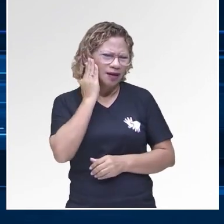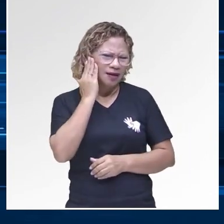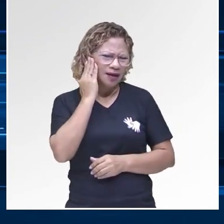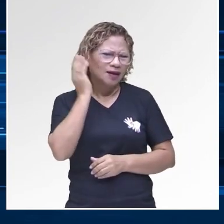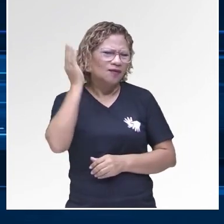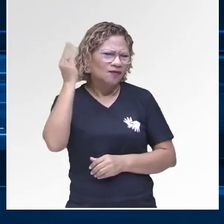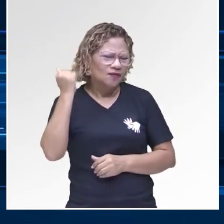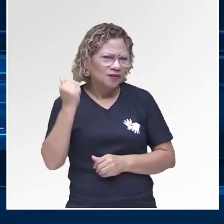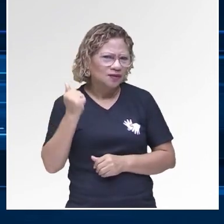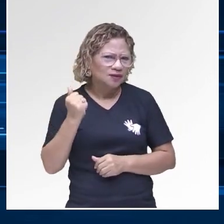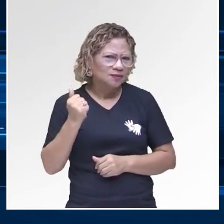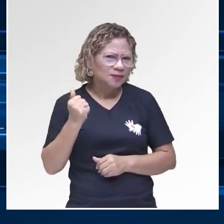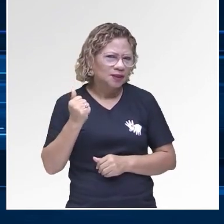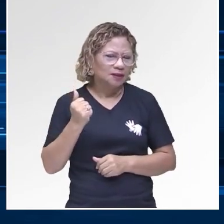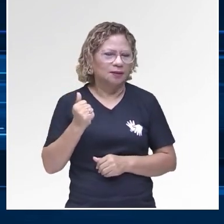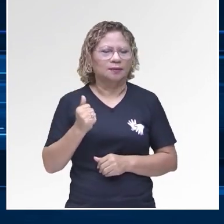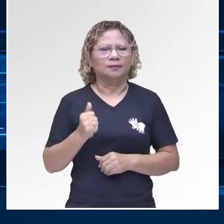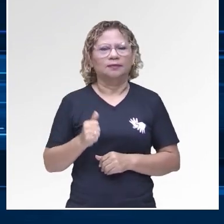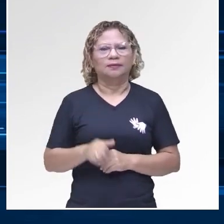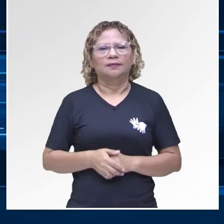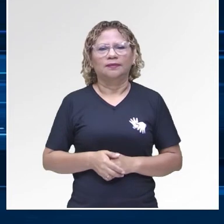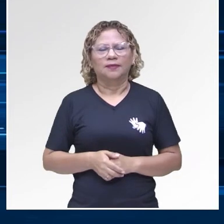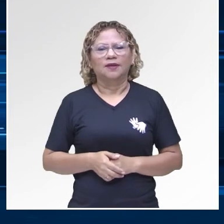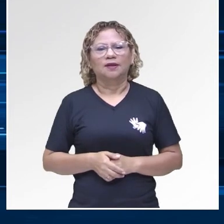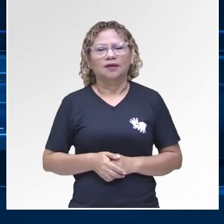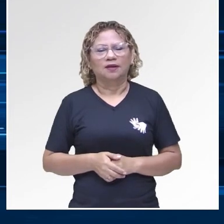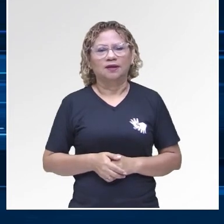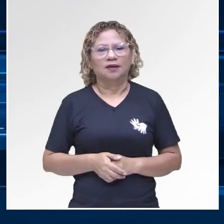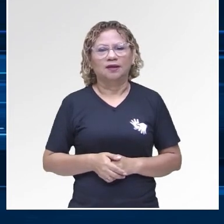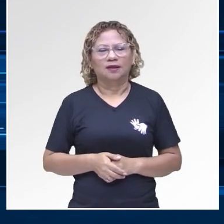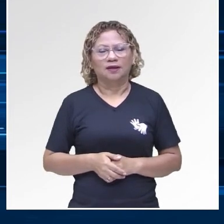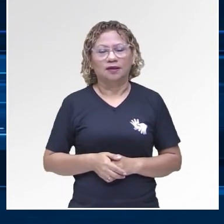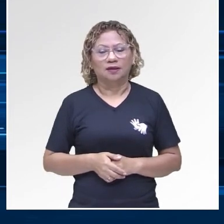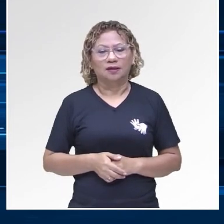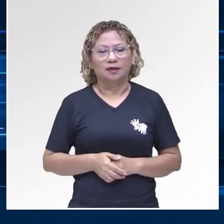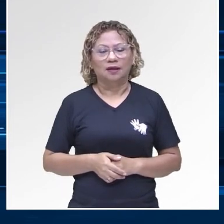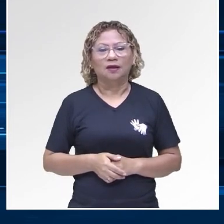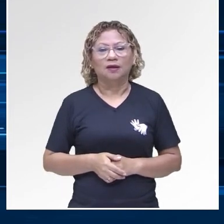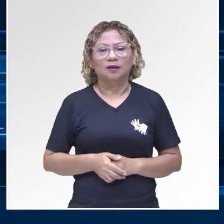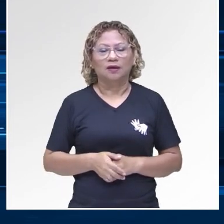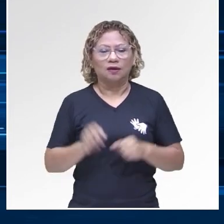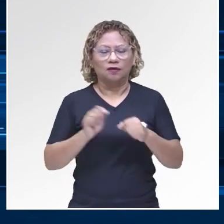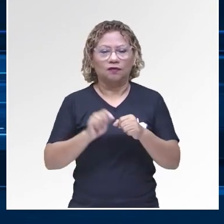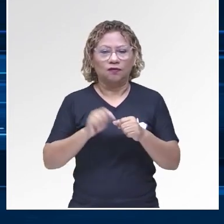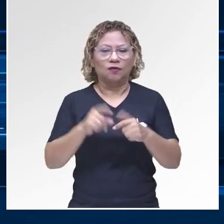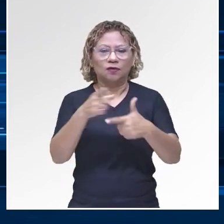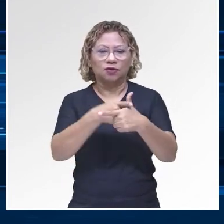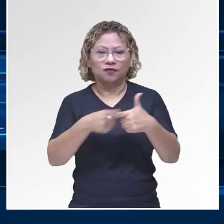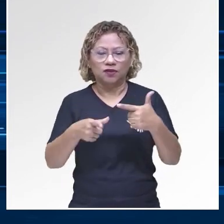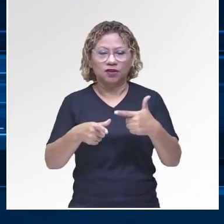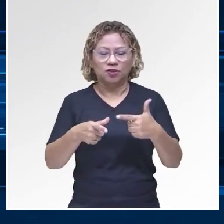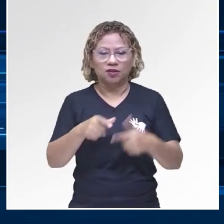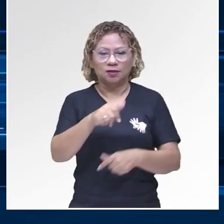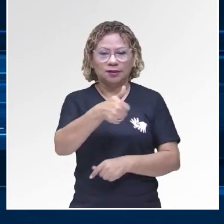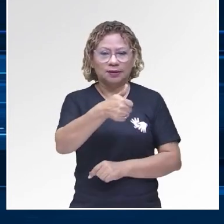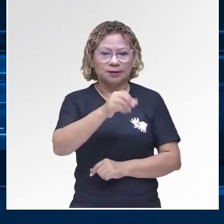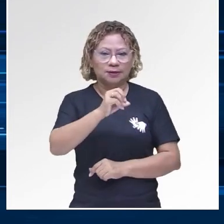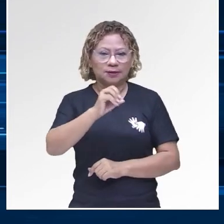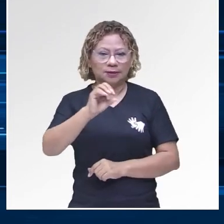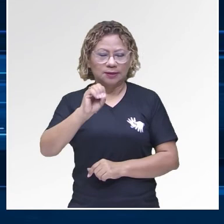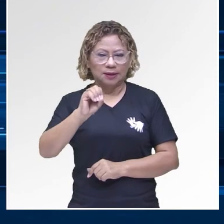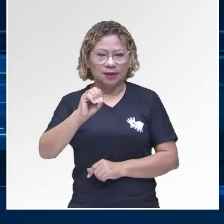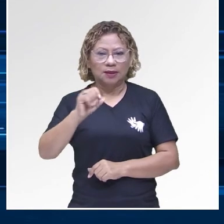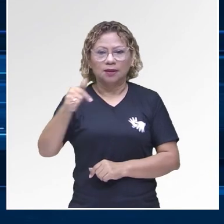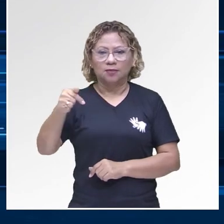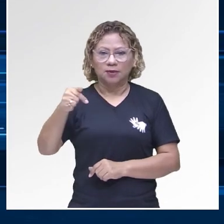Ora, eu pego o 100, né, e vamos dividi-lo por 7. Aqui dá 1, né? Aqui dá 7,